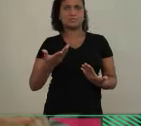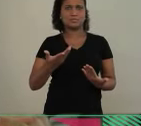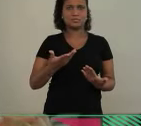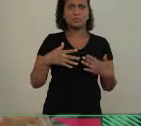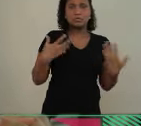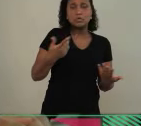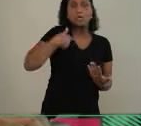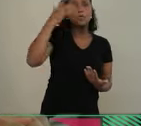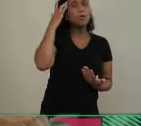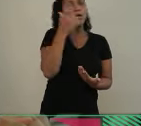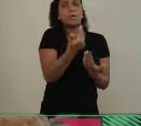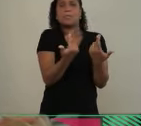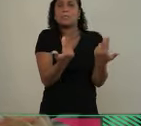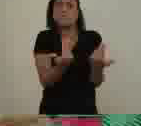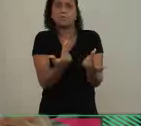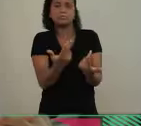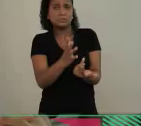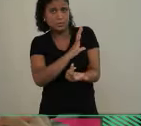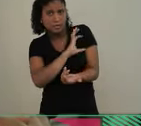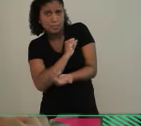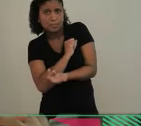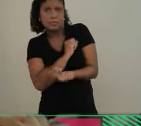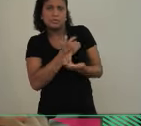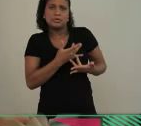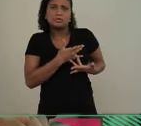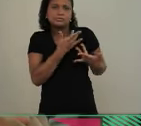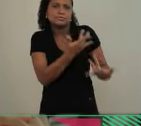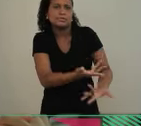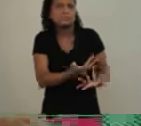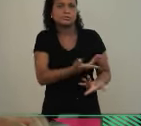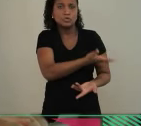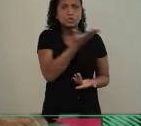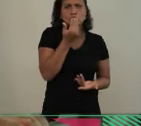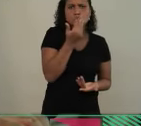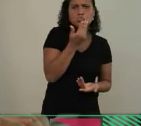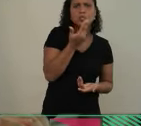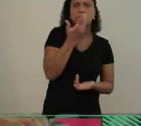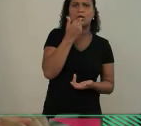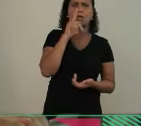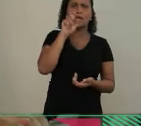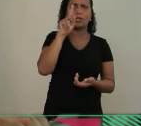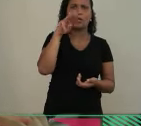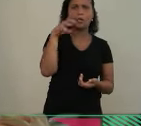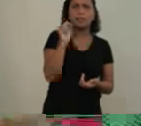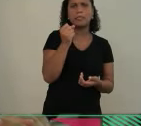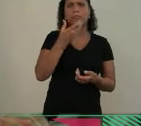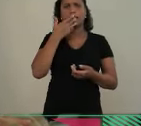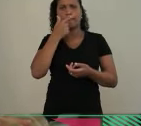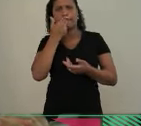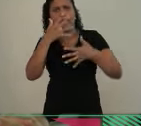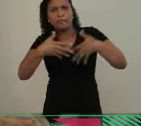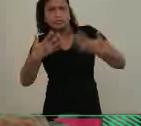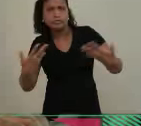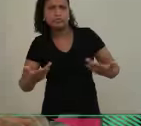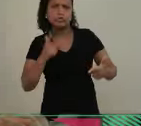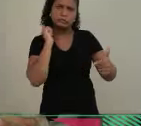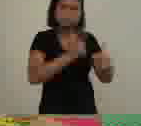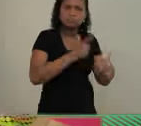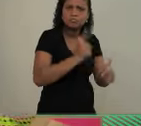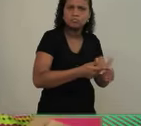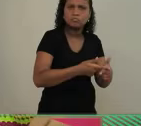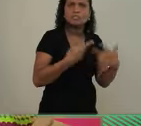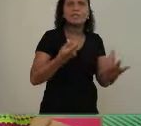amor, dedicação, é fazer comer legumes e verduras e dar bronca,